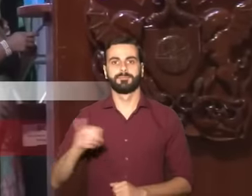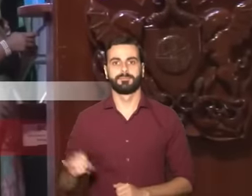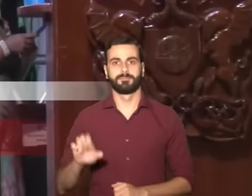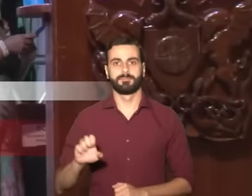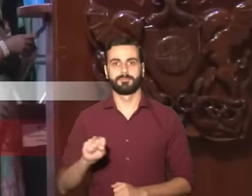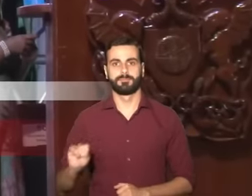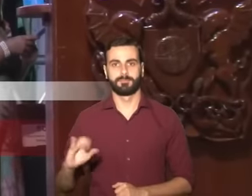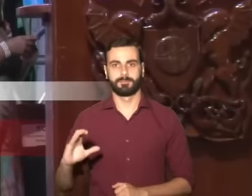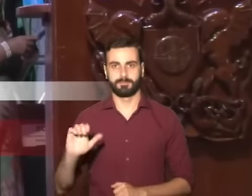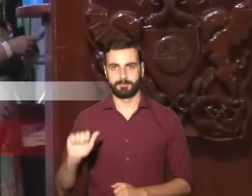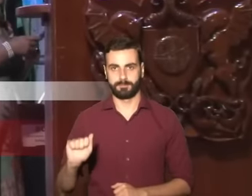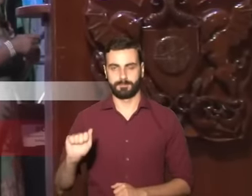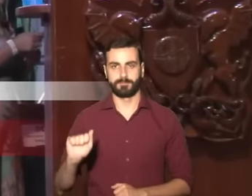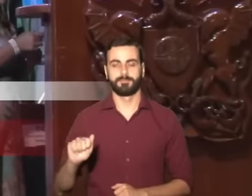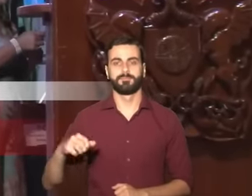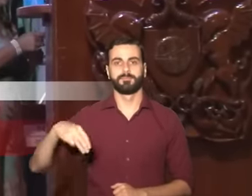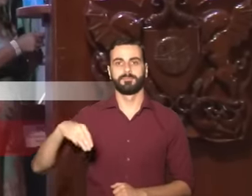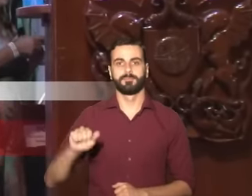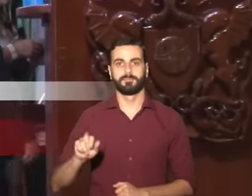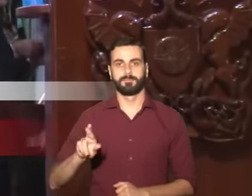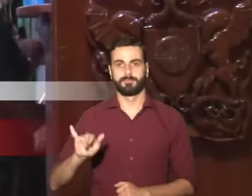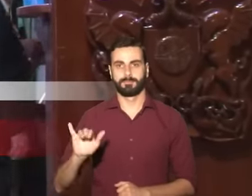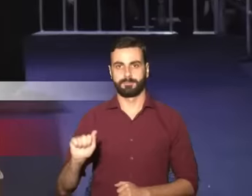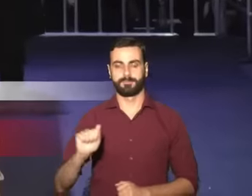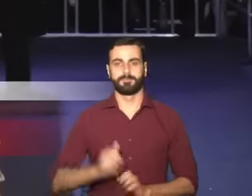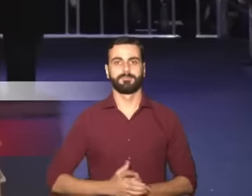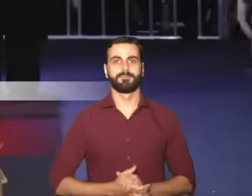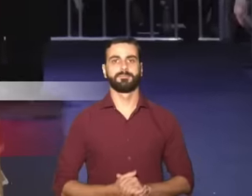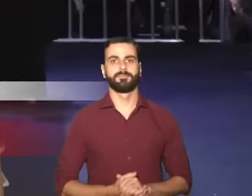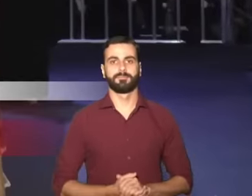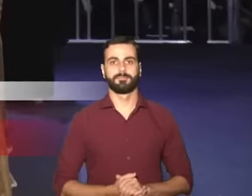Jéssica Maria Moreira Lopes.